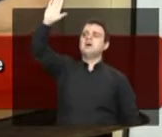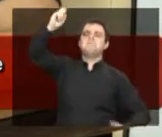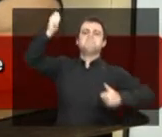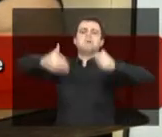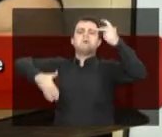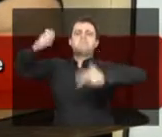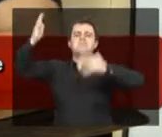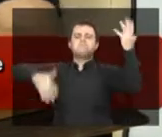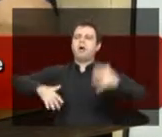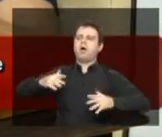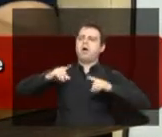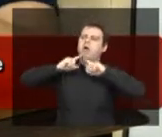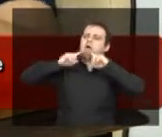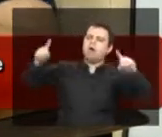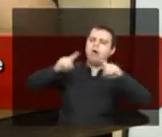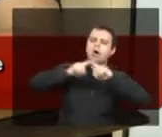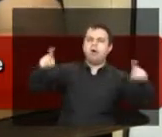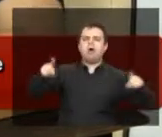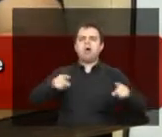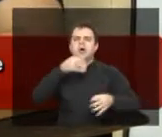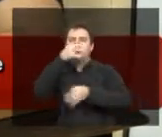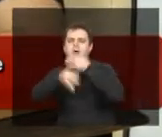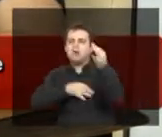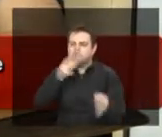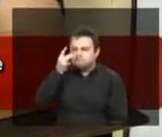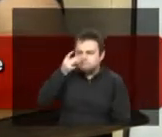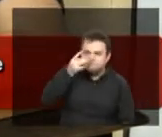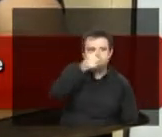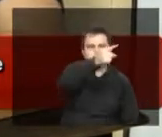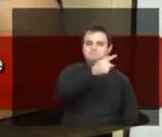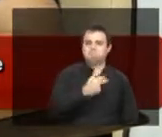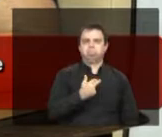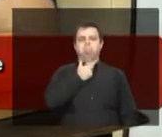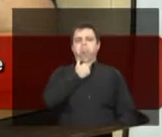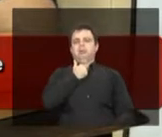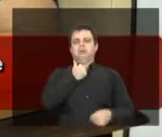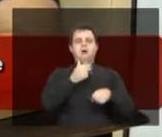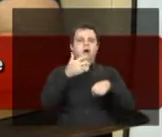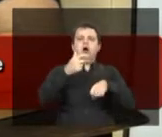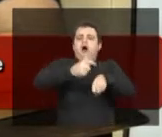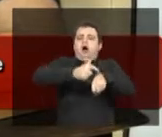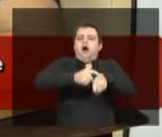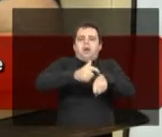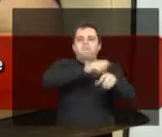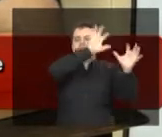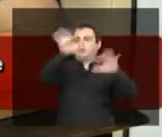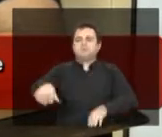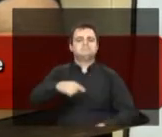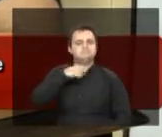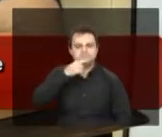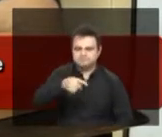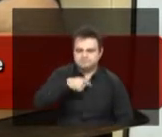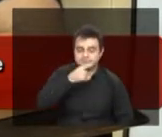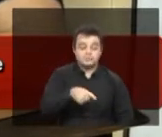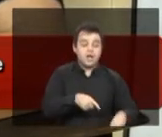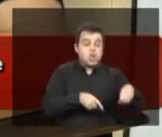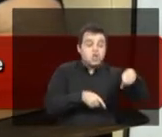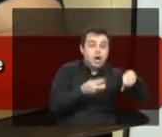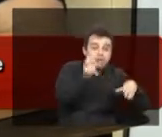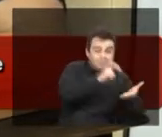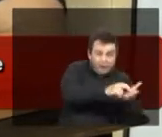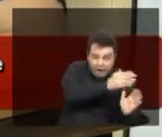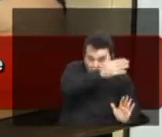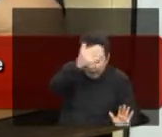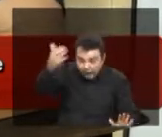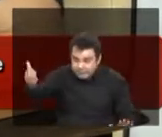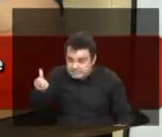aqui no plenário com a gente discutir ideias, não vai ser possível porque é um horário impopular. Das 9 até as 18 horas